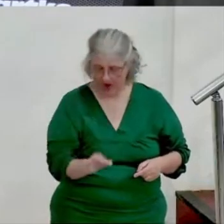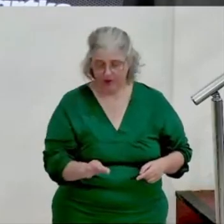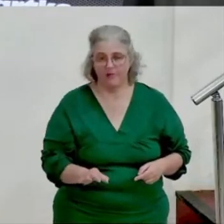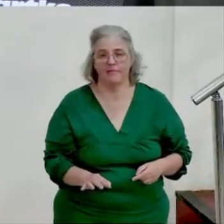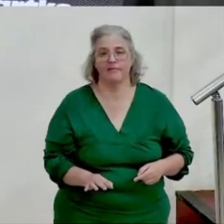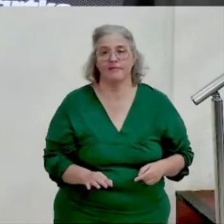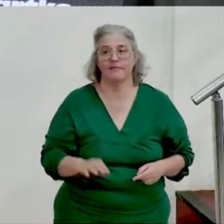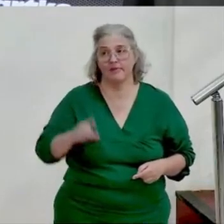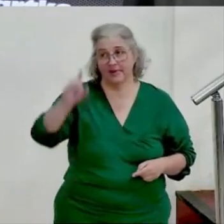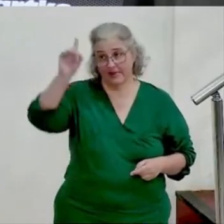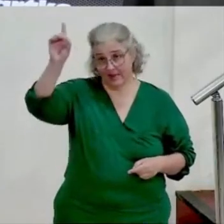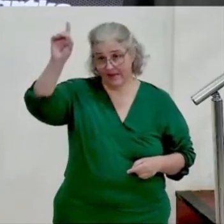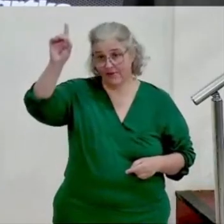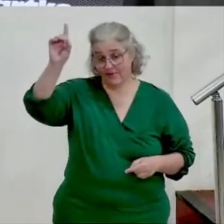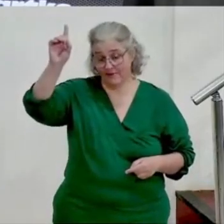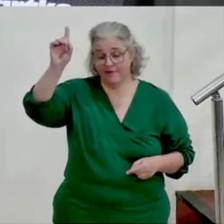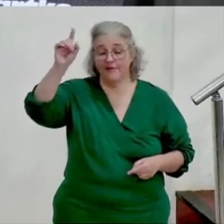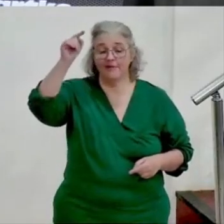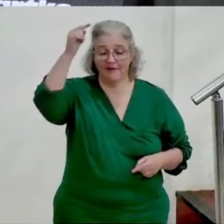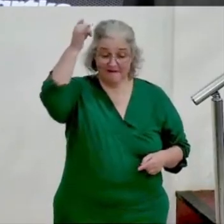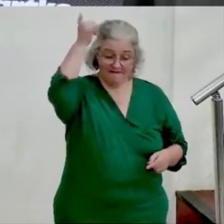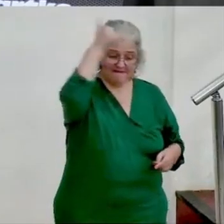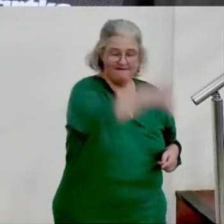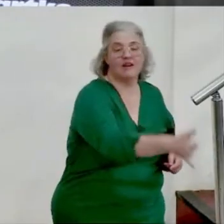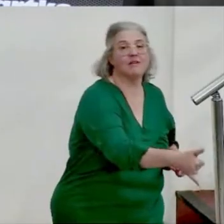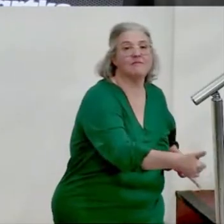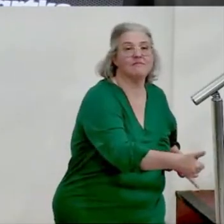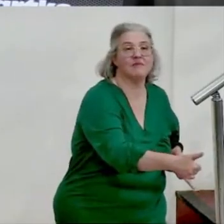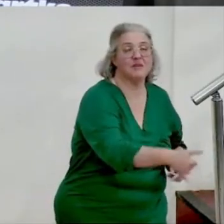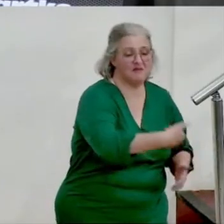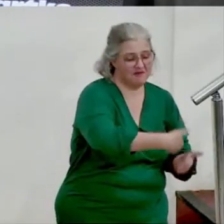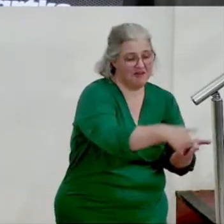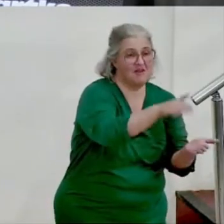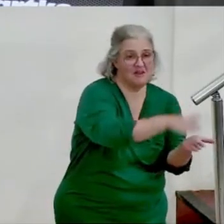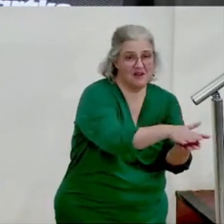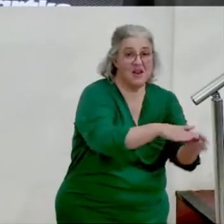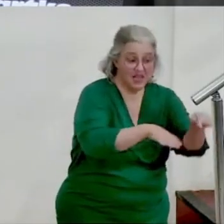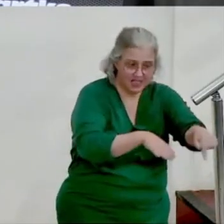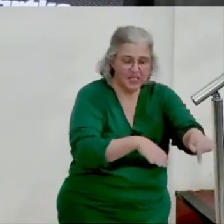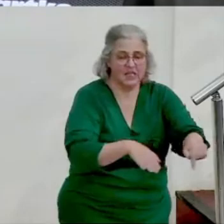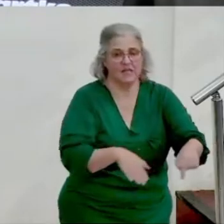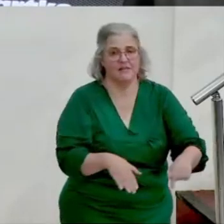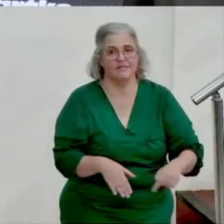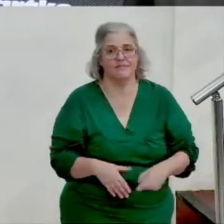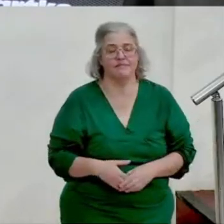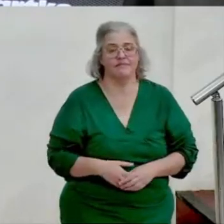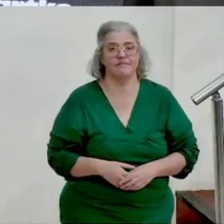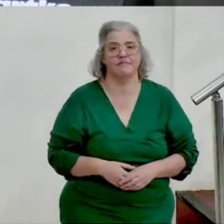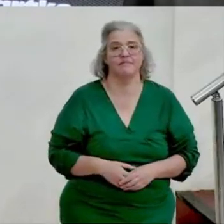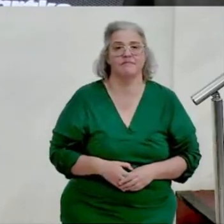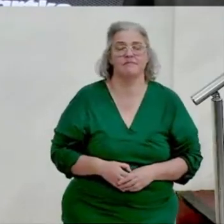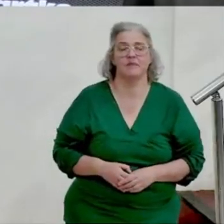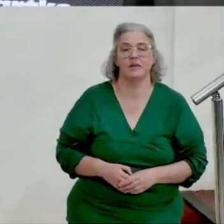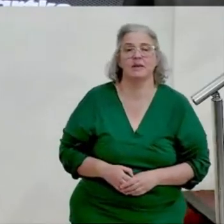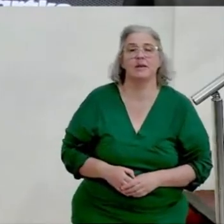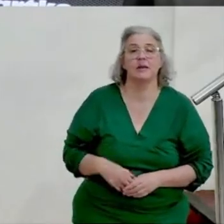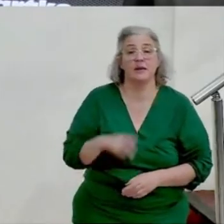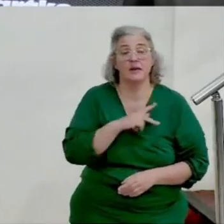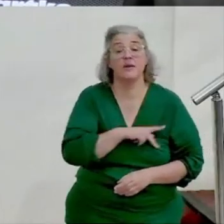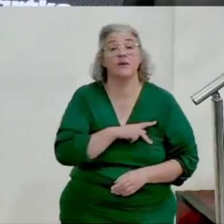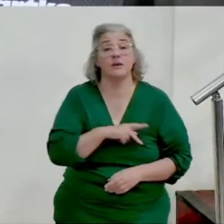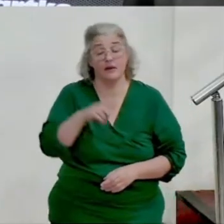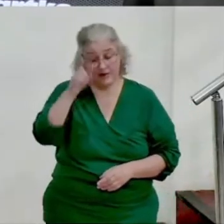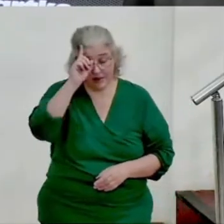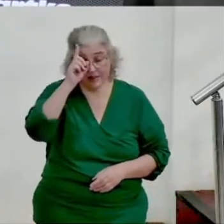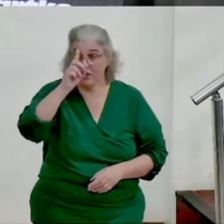Deus cobrará deles e se vingará deles. E de fato contribui para essa nossa conclusão o fato de que Paulo se refere àquele dia como